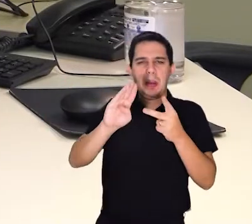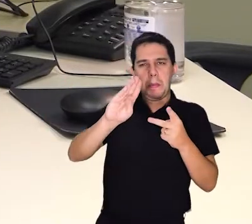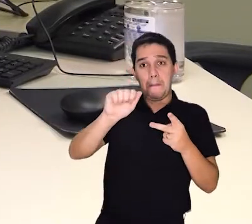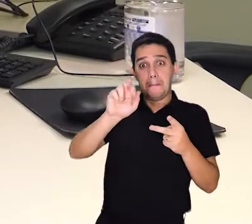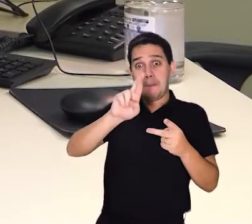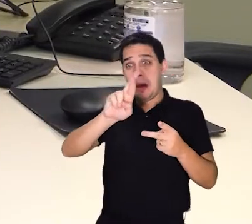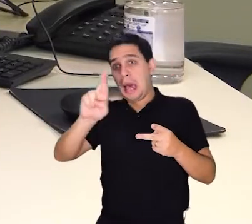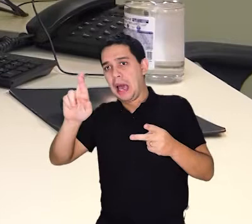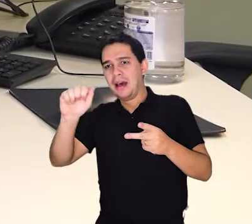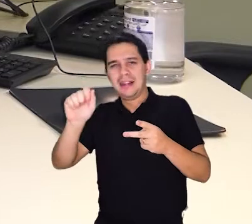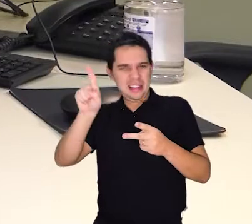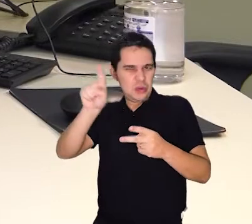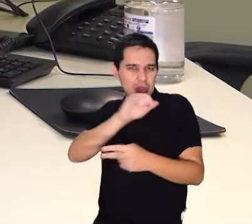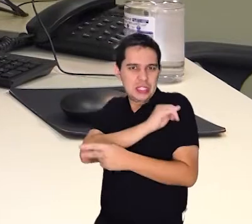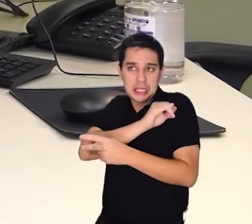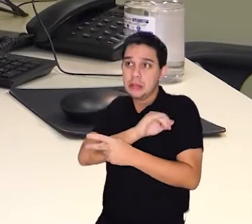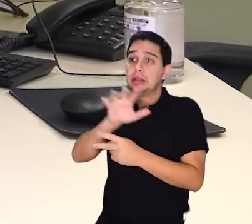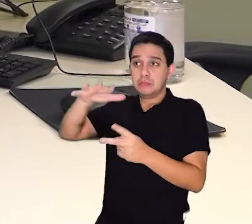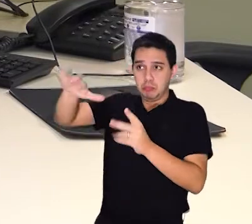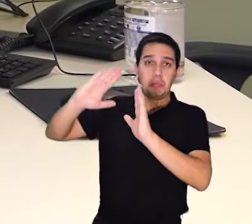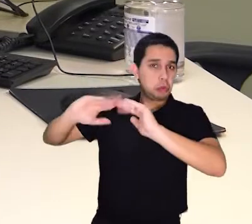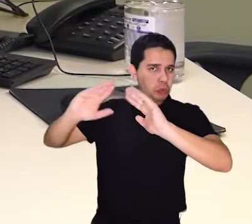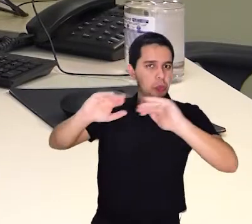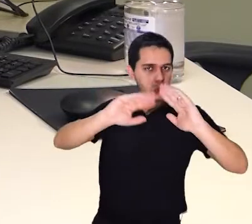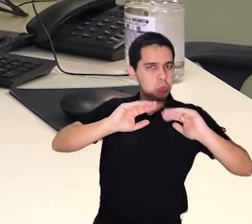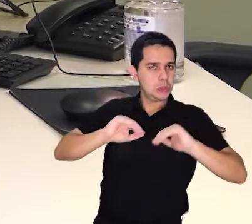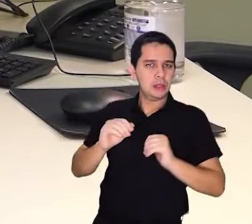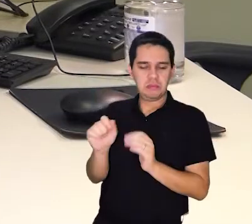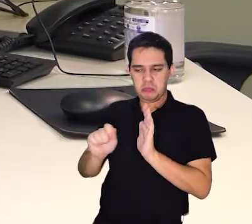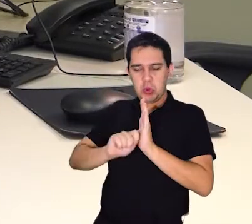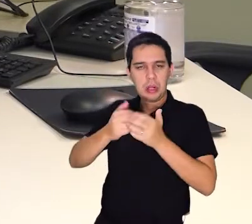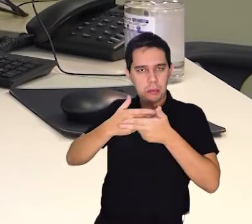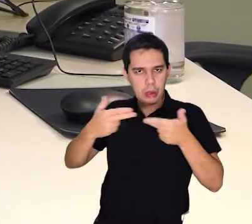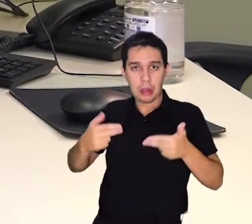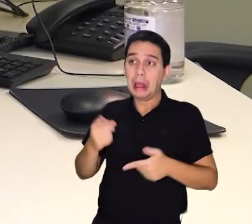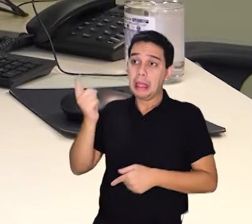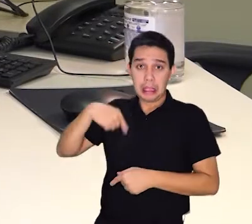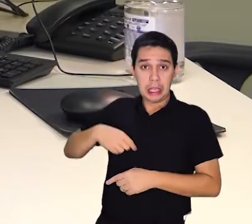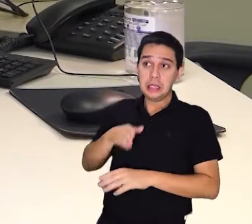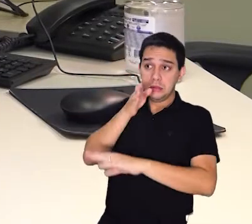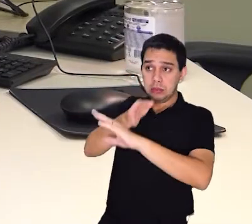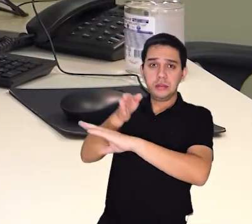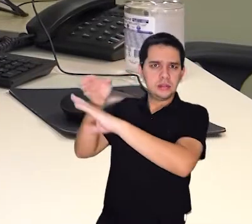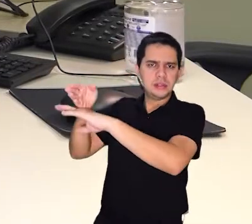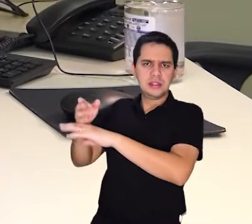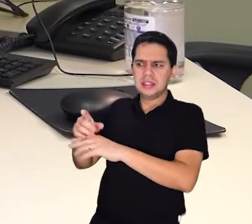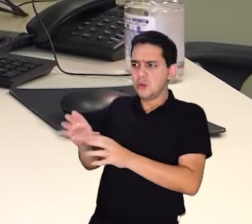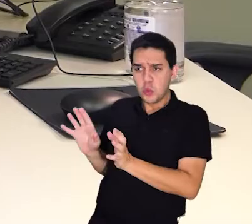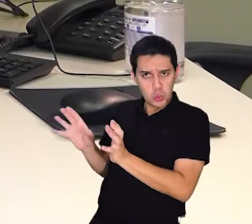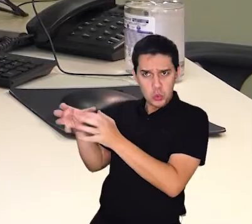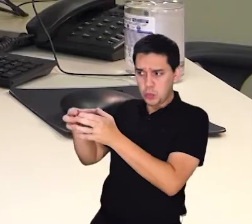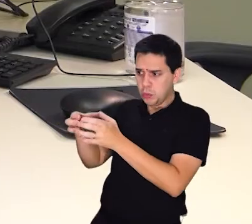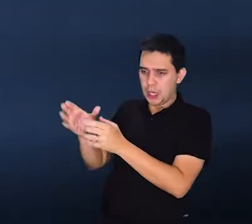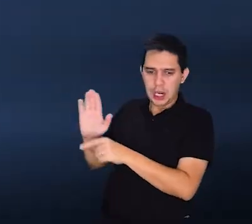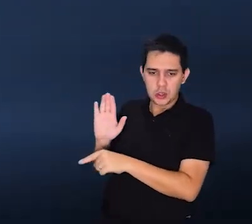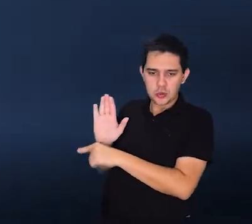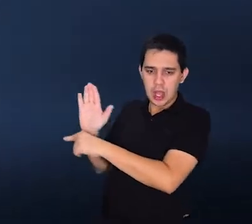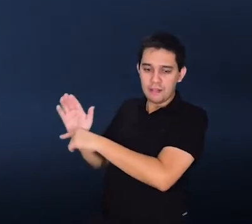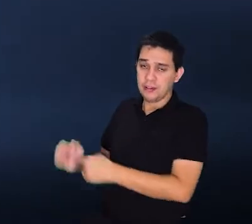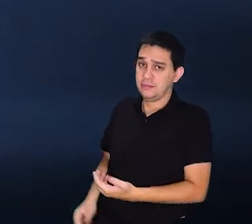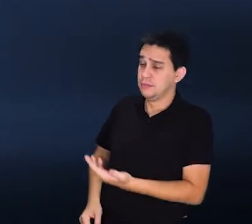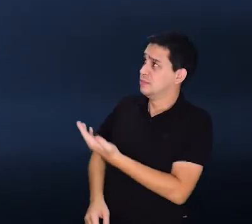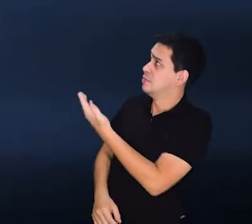Tijuca. E essa entrega de drogas era realizada por traficantes integrantes